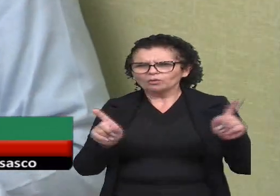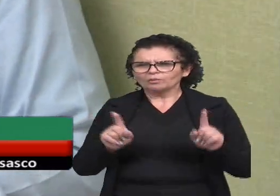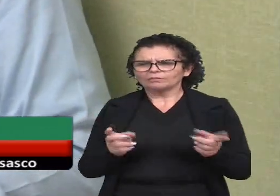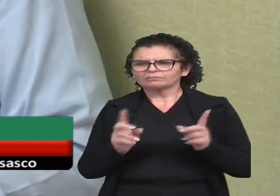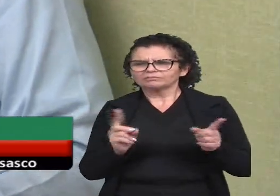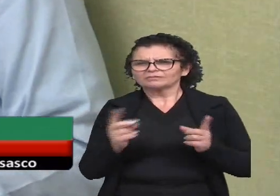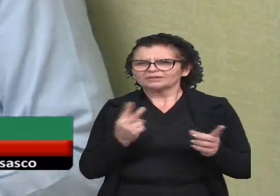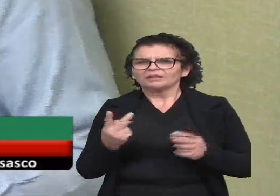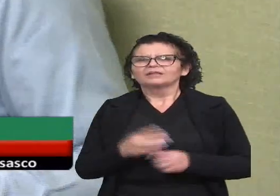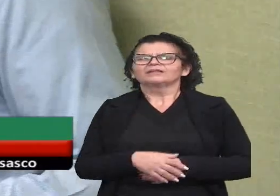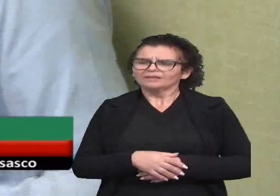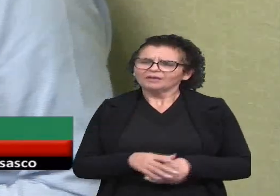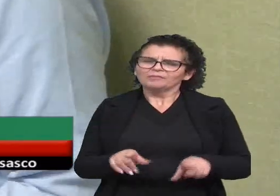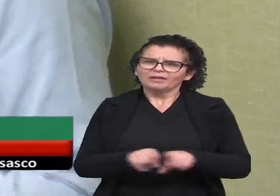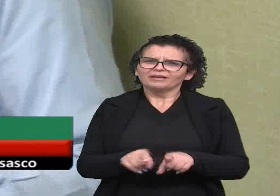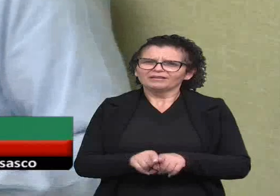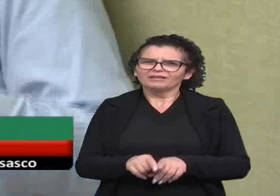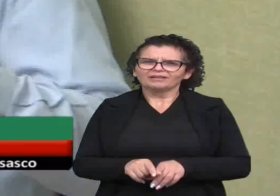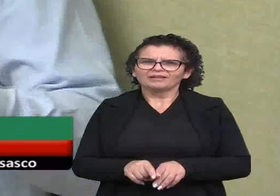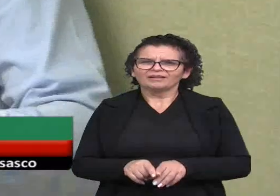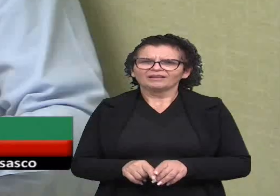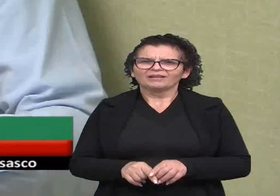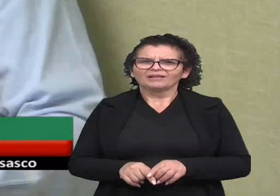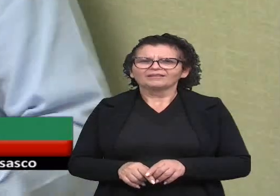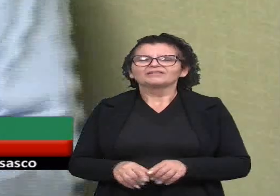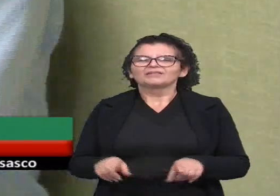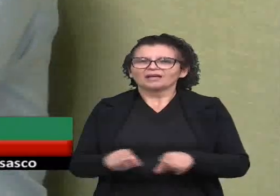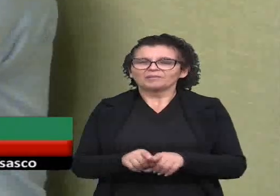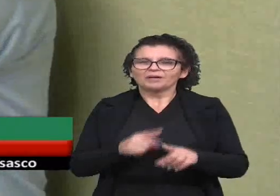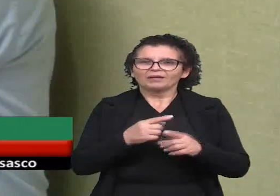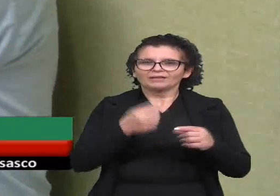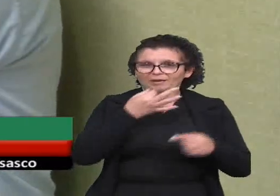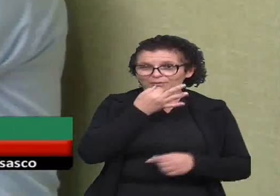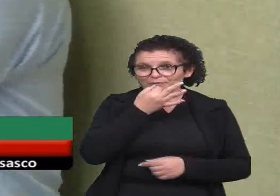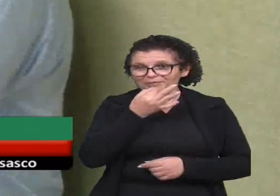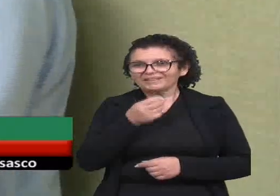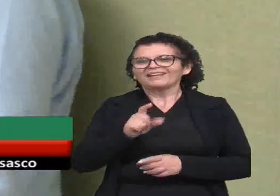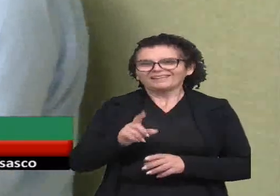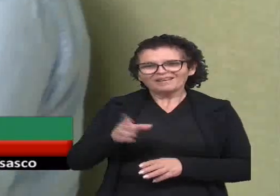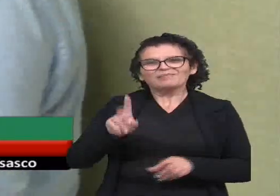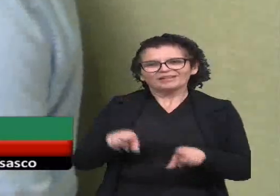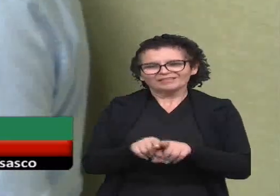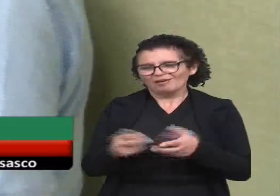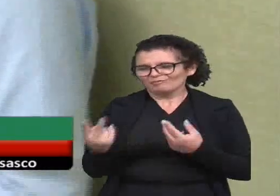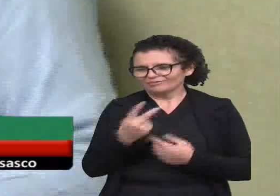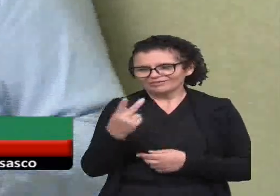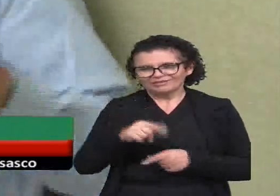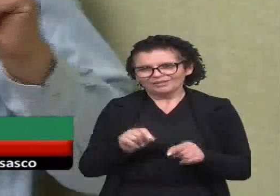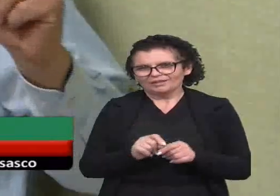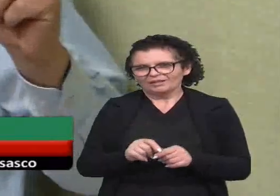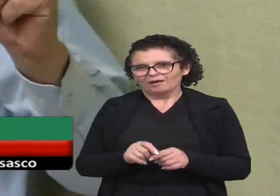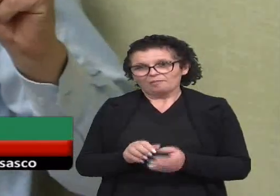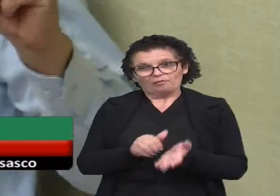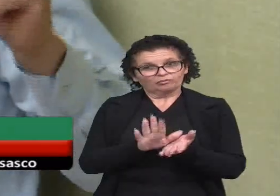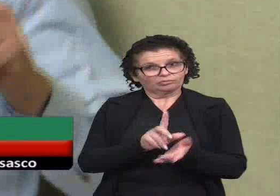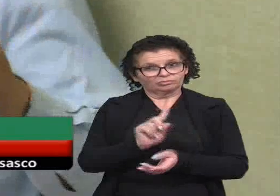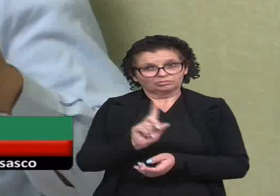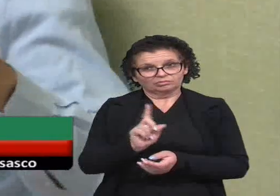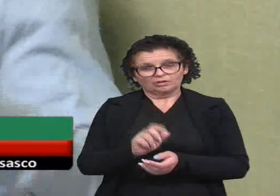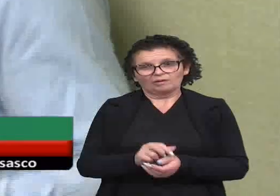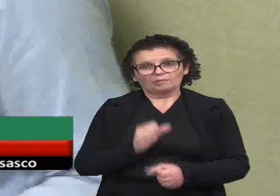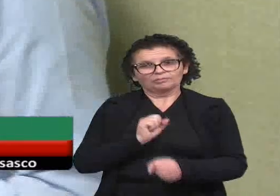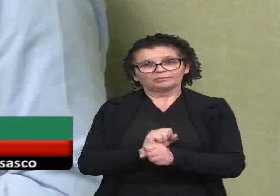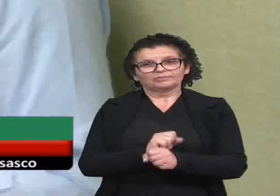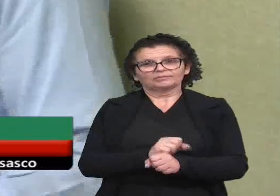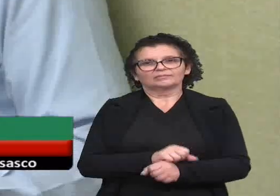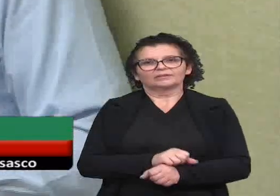de futebol. Também era, eu já joguei o campeonato e terminei apitando, mesmo campeonato. Mas não fui suspenso, não, senhor presidente, que eu só